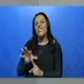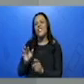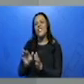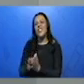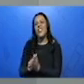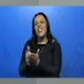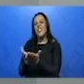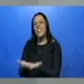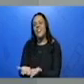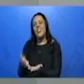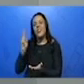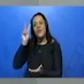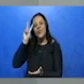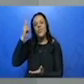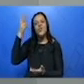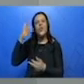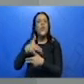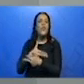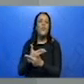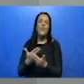tá?